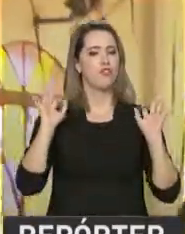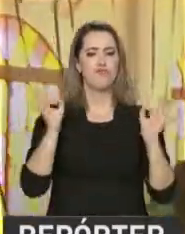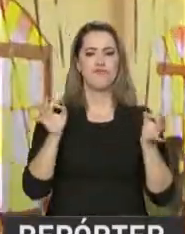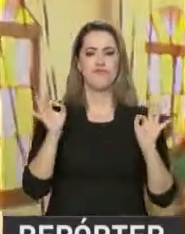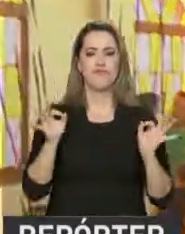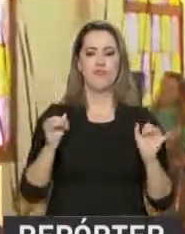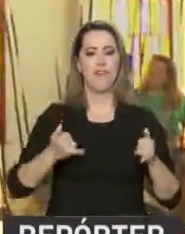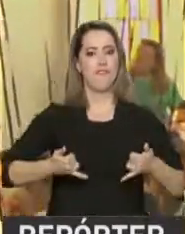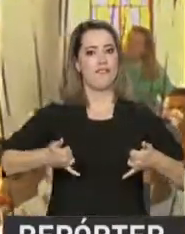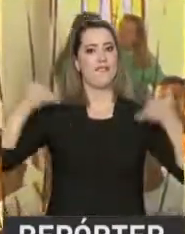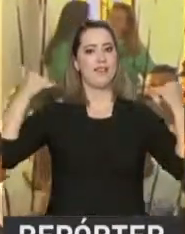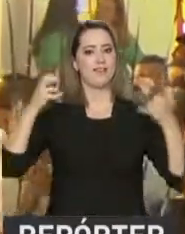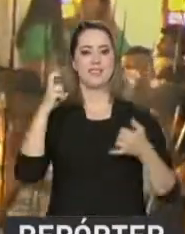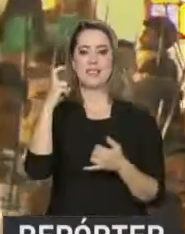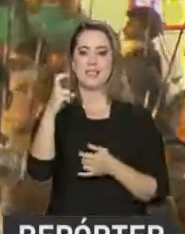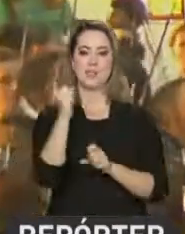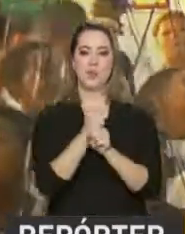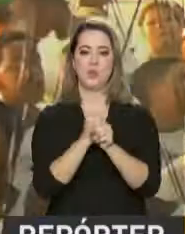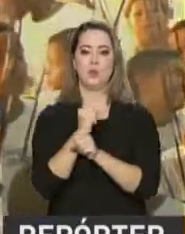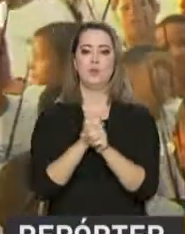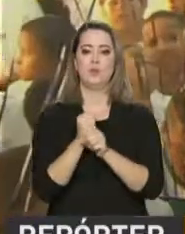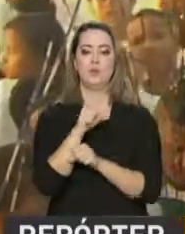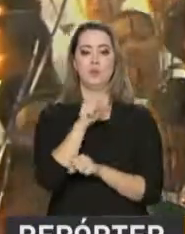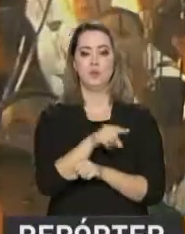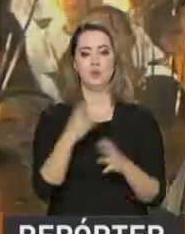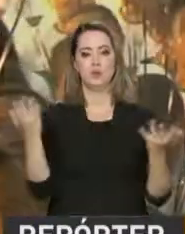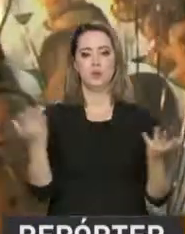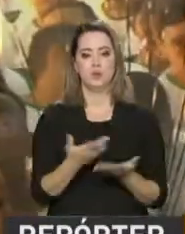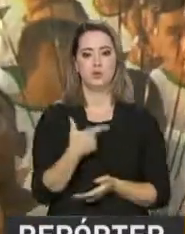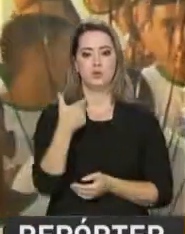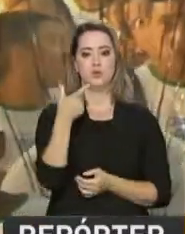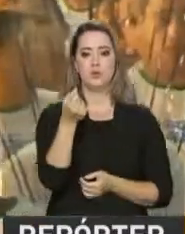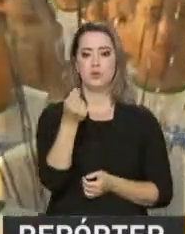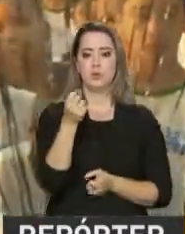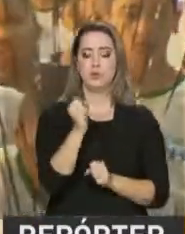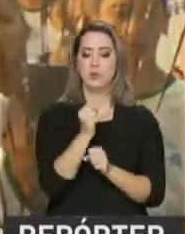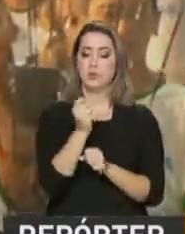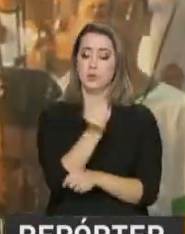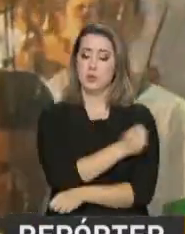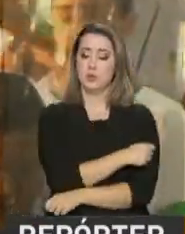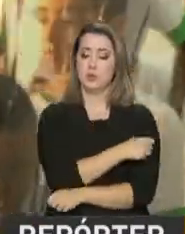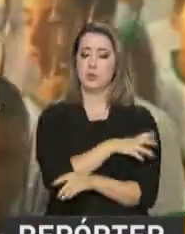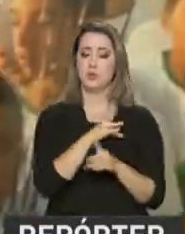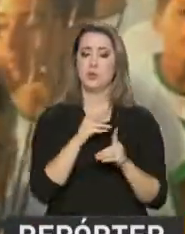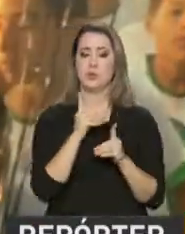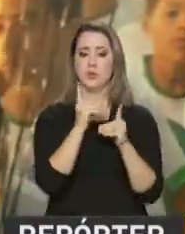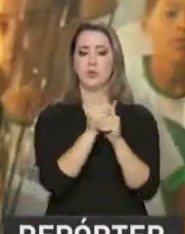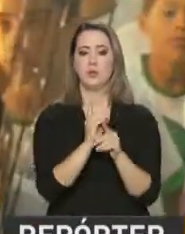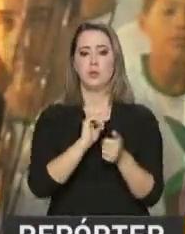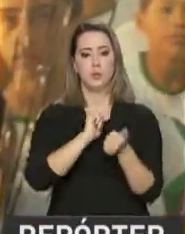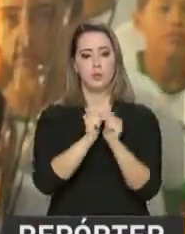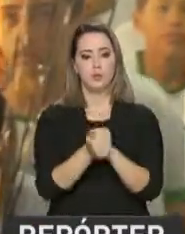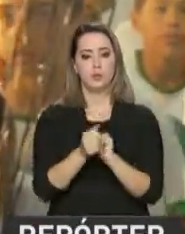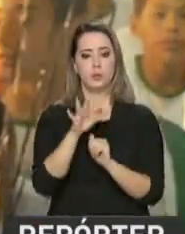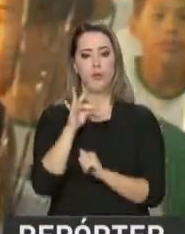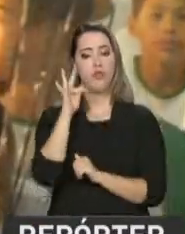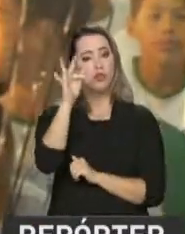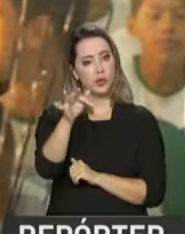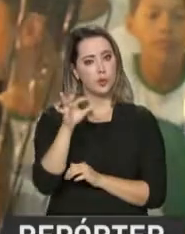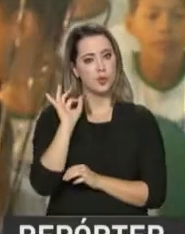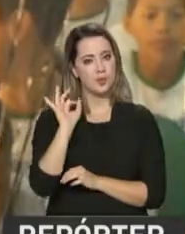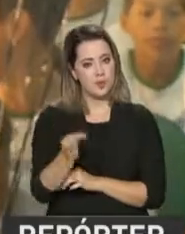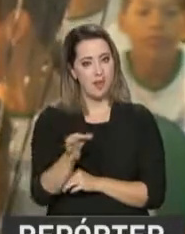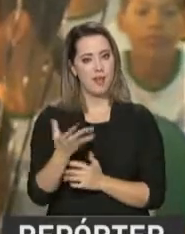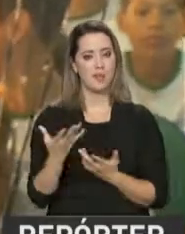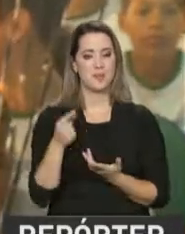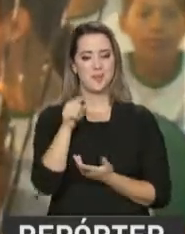os 5 anos do Craques do Amanhã. Hoje são 200 alunos que encontram no esporte um caminho para um futuro. E mal